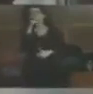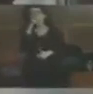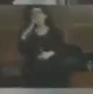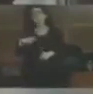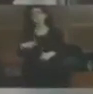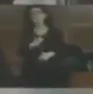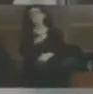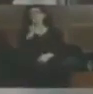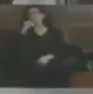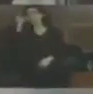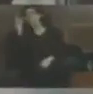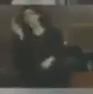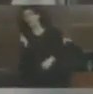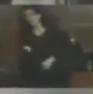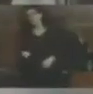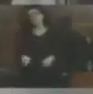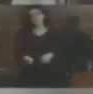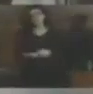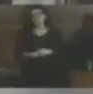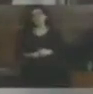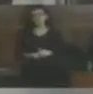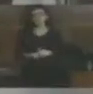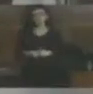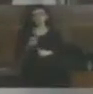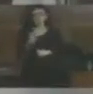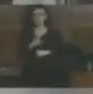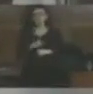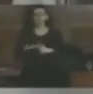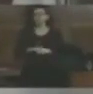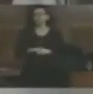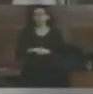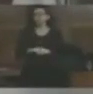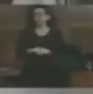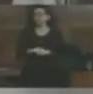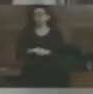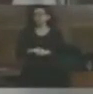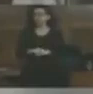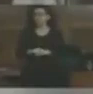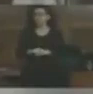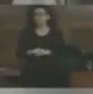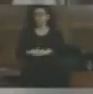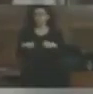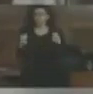a África. Para de palhaçada. Então é isso, gente. Essa porra tem que botar estado de